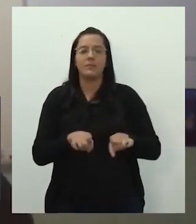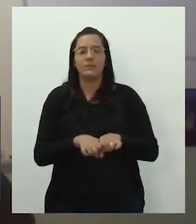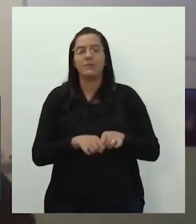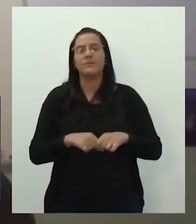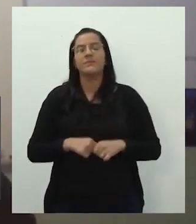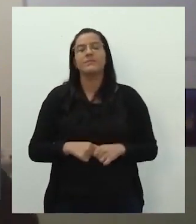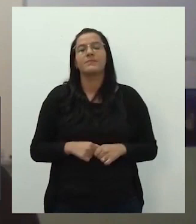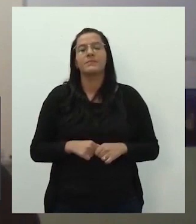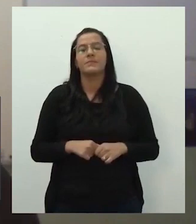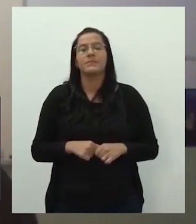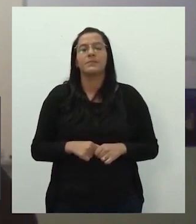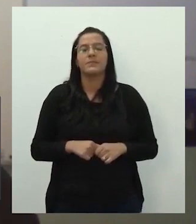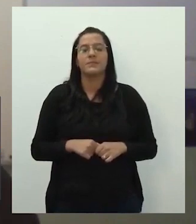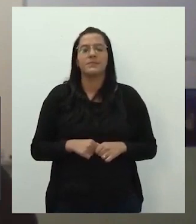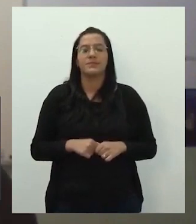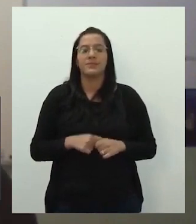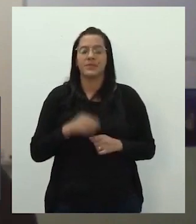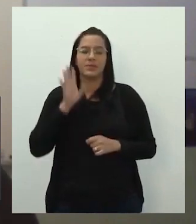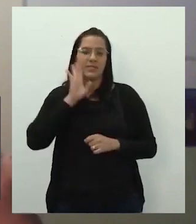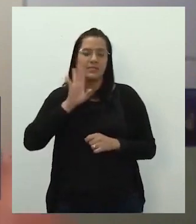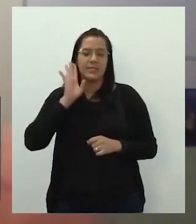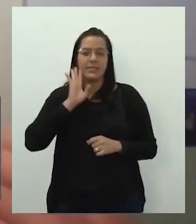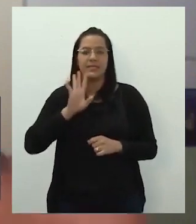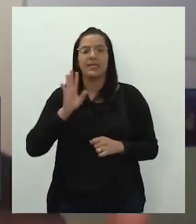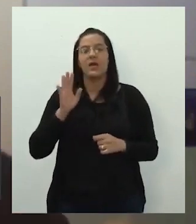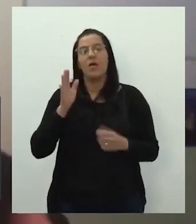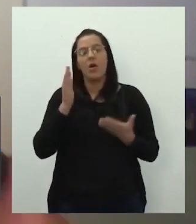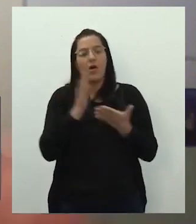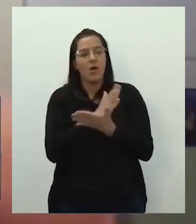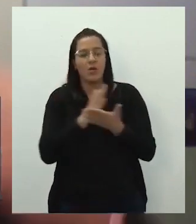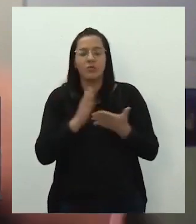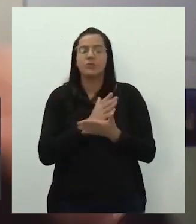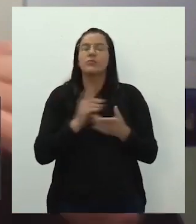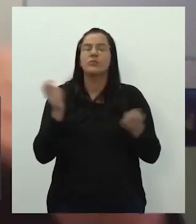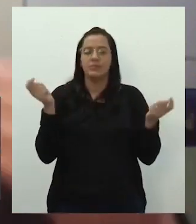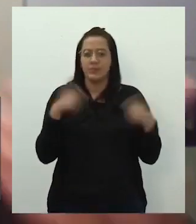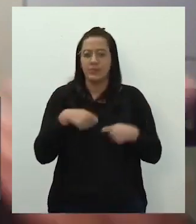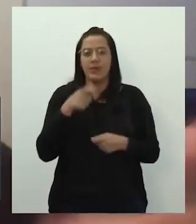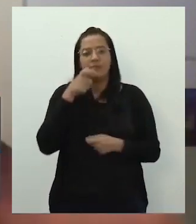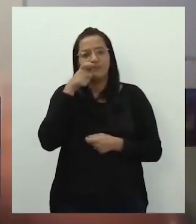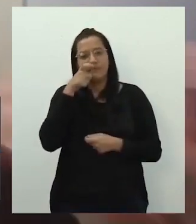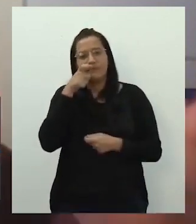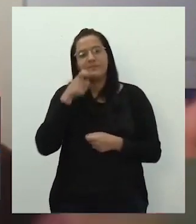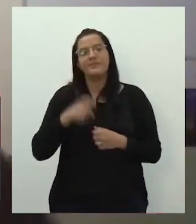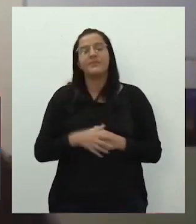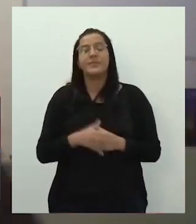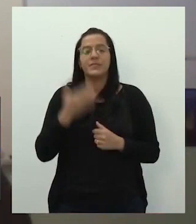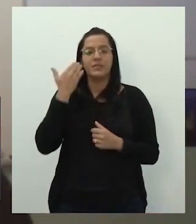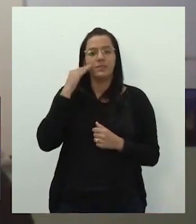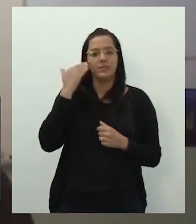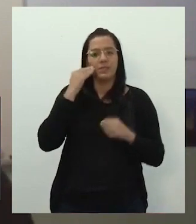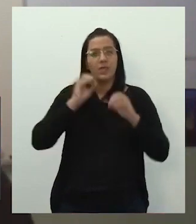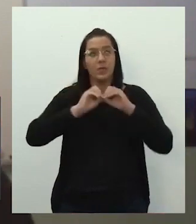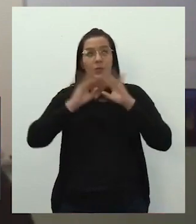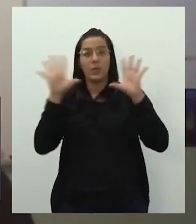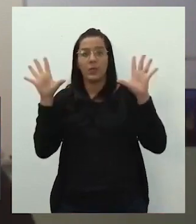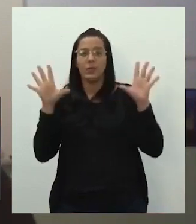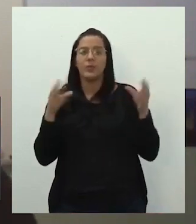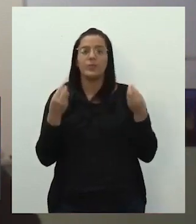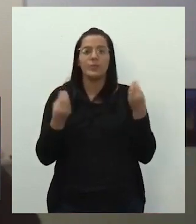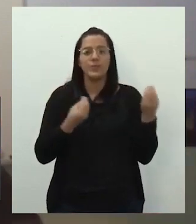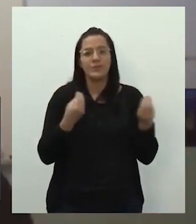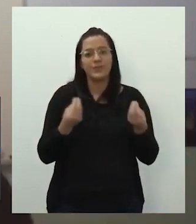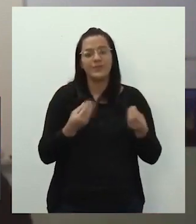Site Colorado, né? E tem sido muito bom, os alunos conseguem visualizar, ter uma ideia de dimensão aí das grandezas